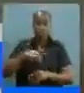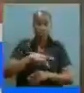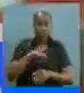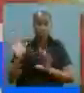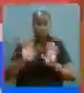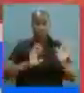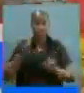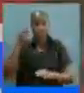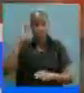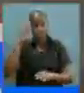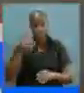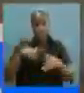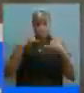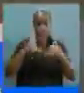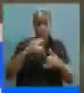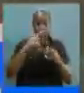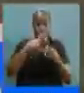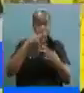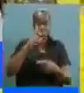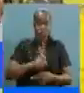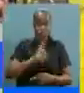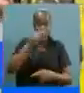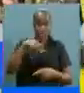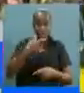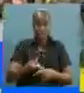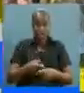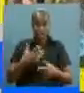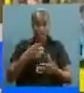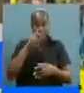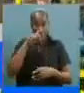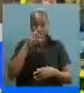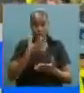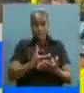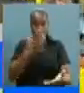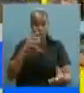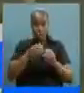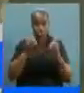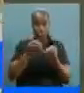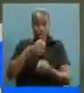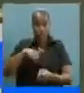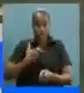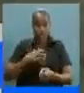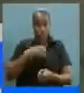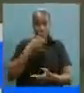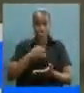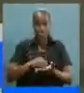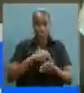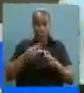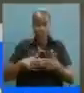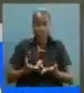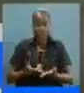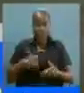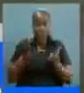Seguiu-se o Cruzeiros do Norte a dar um cheiro do impacto na sociedade cabo-verdiana das misérias humanas. Escola de